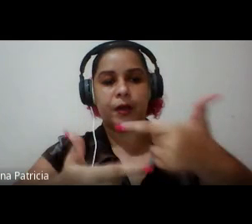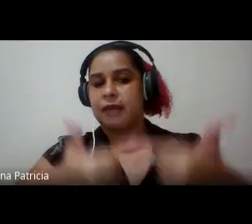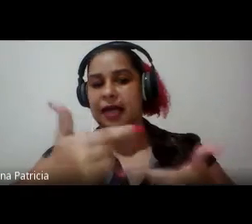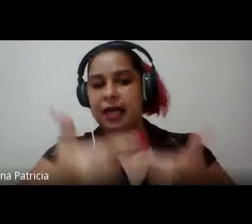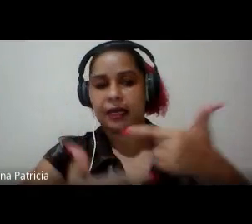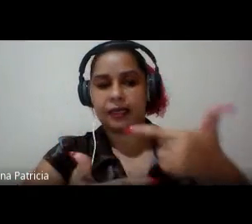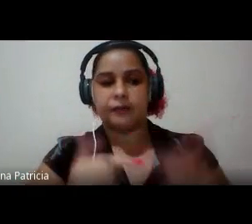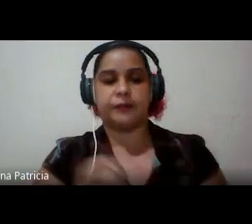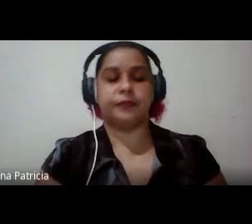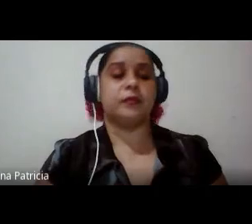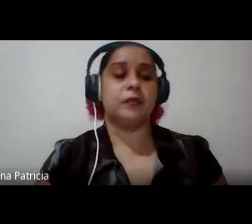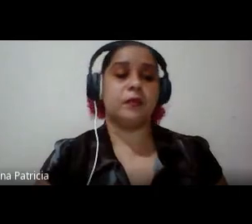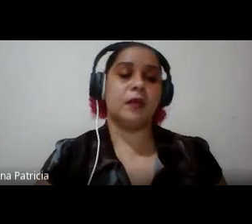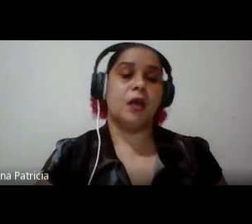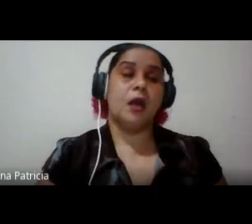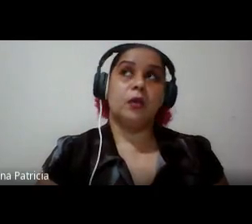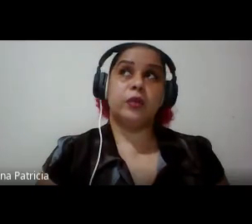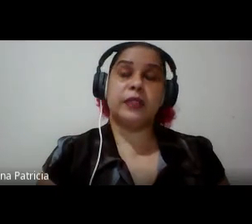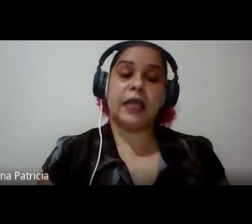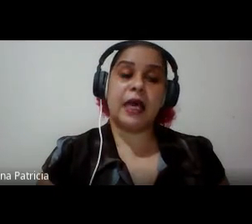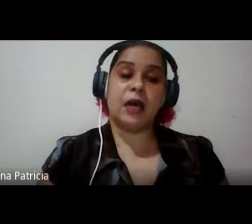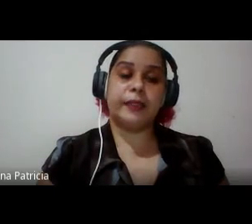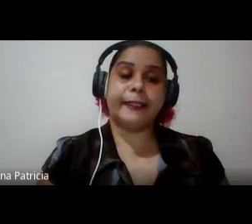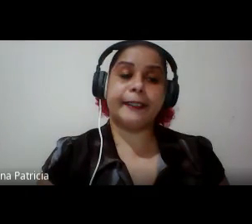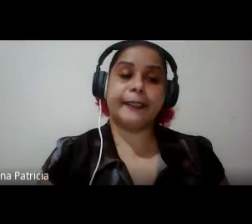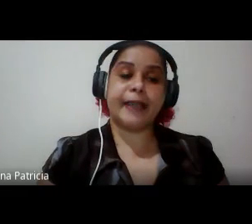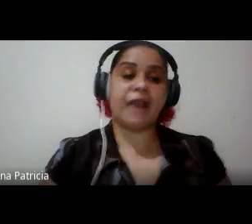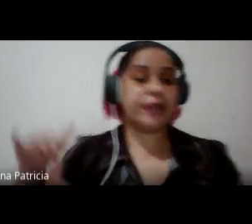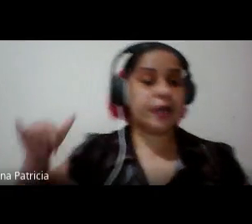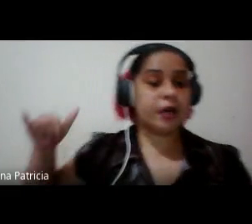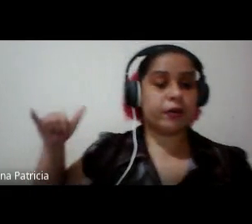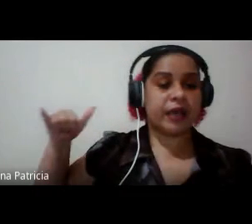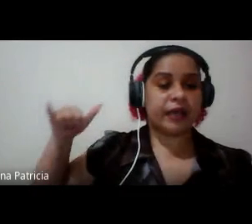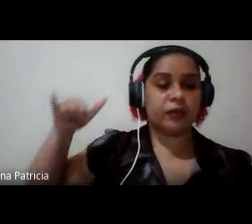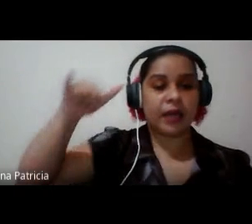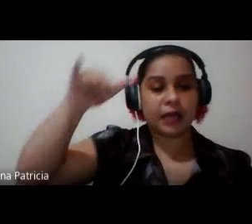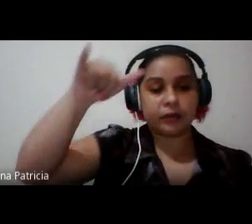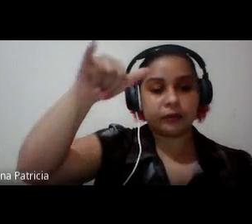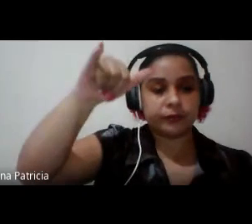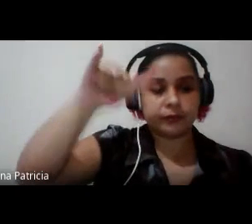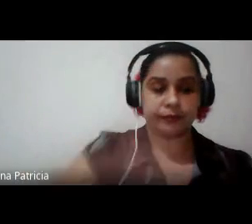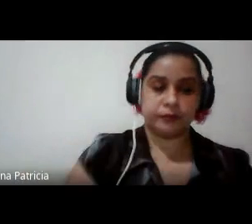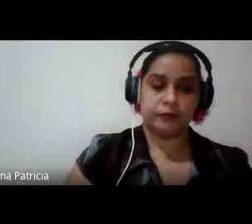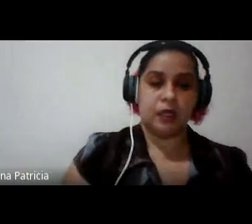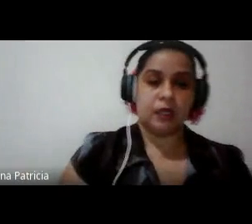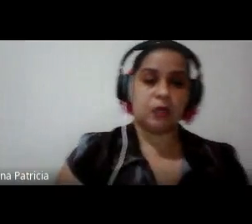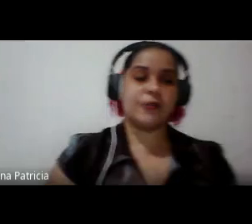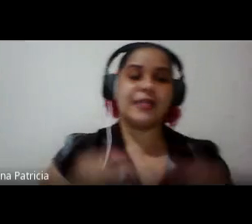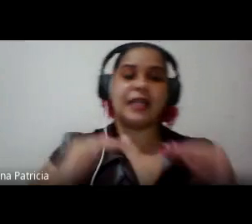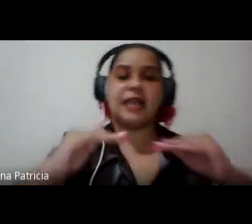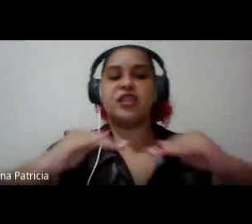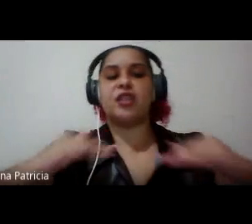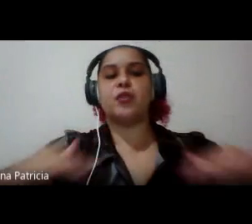outro, trabalhar. O sinal de avião, que é aqui do lado. Então,